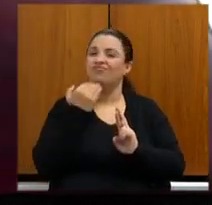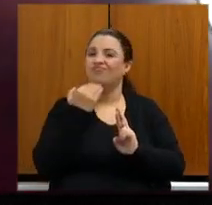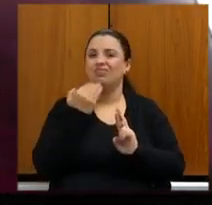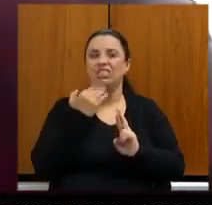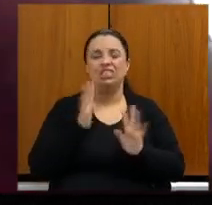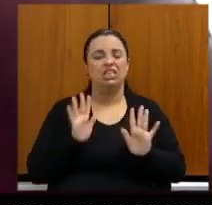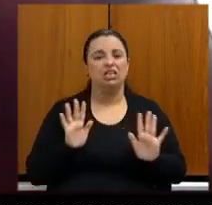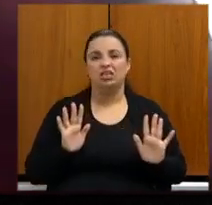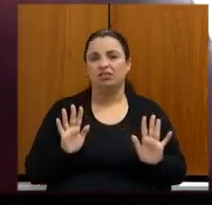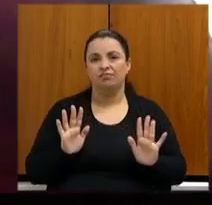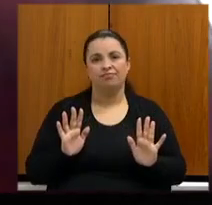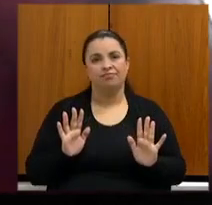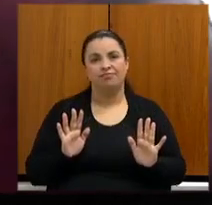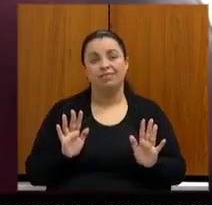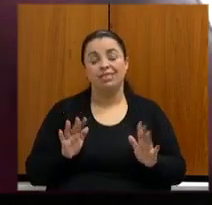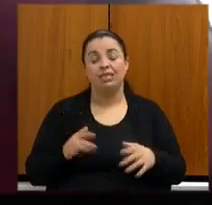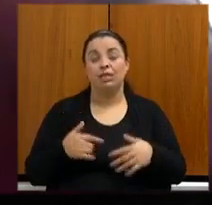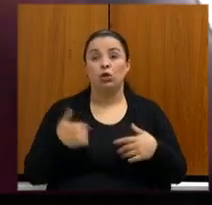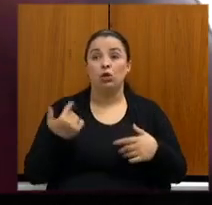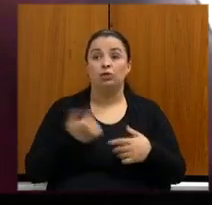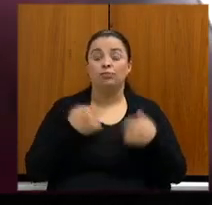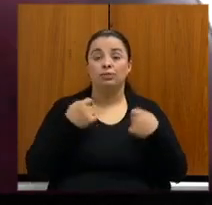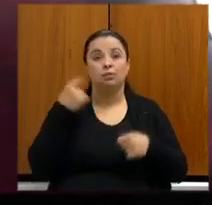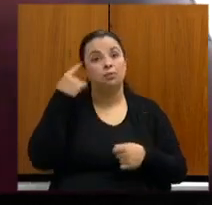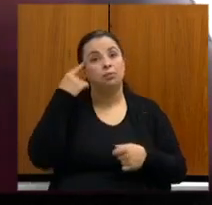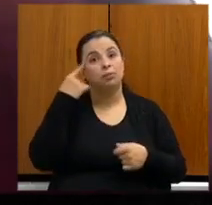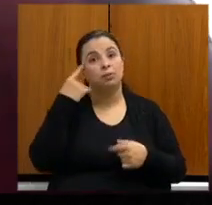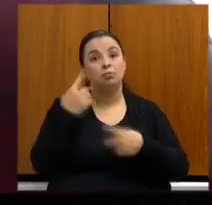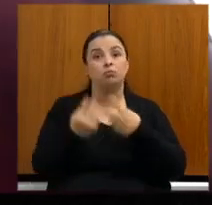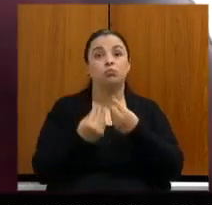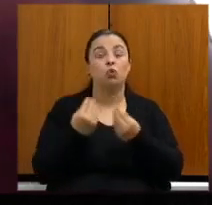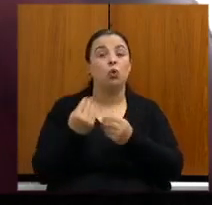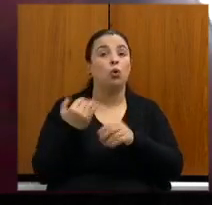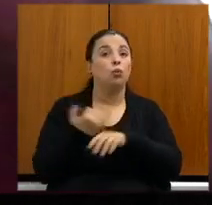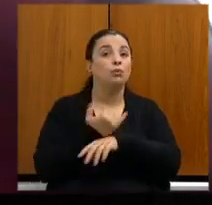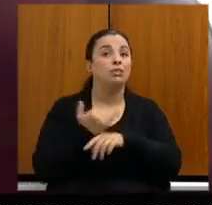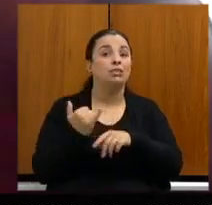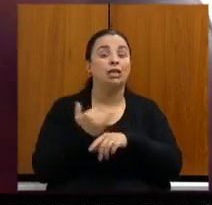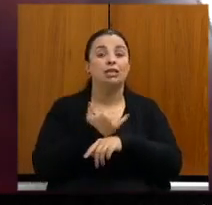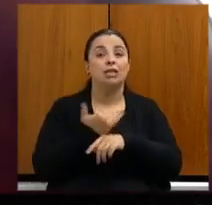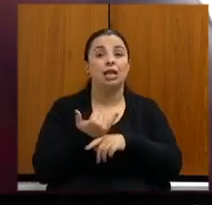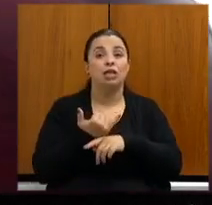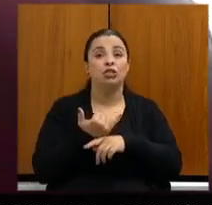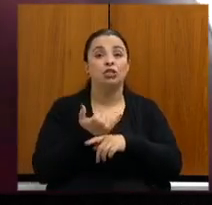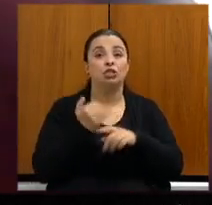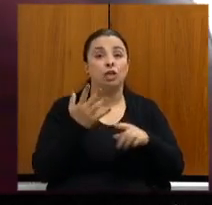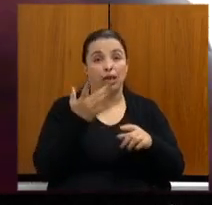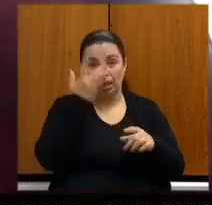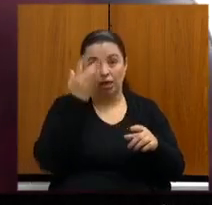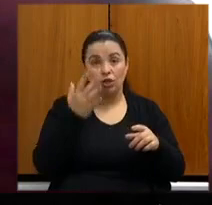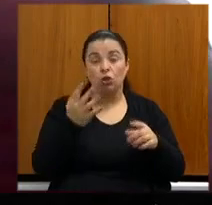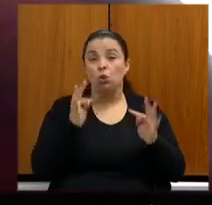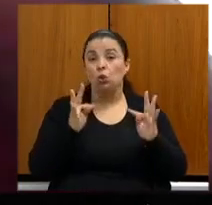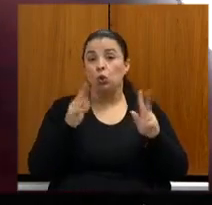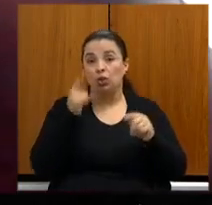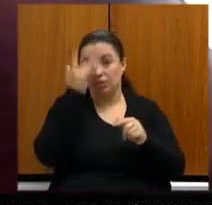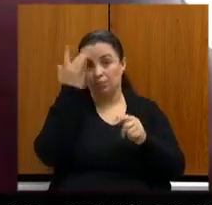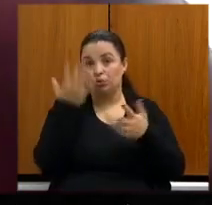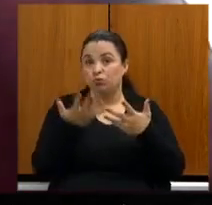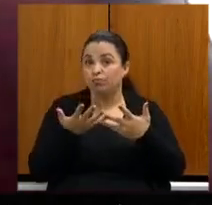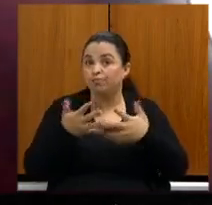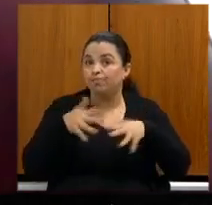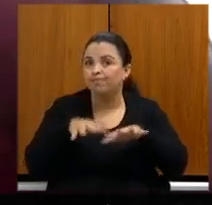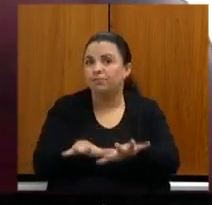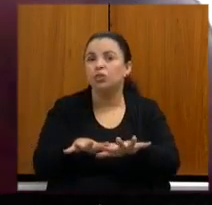então assim né a gente tem que pensar formas de a todas as pessoas inclusive